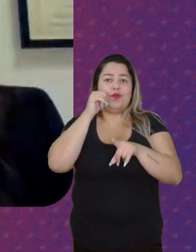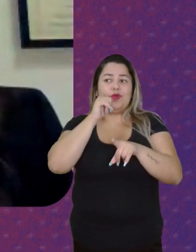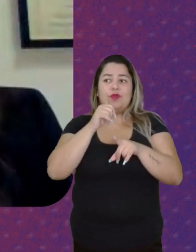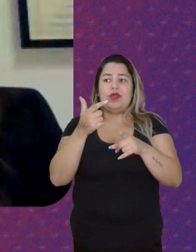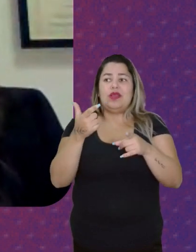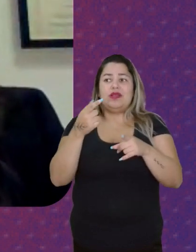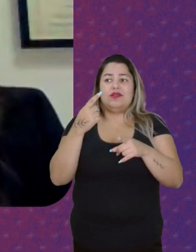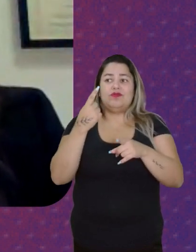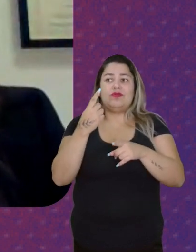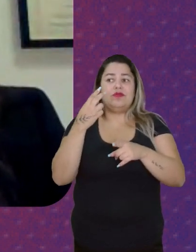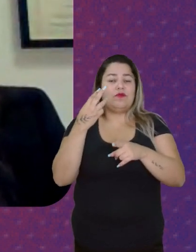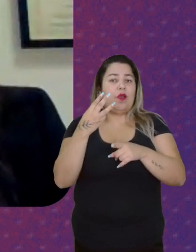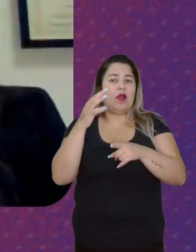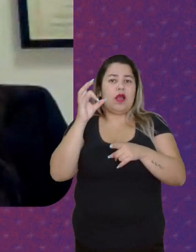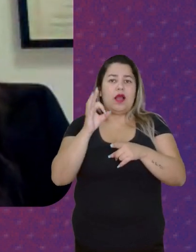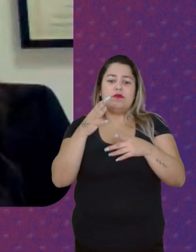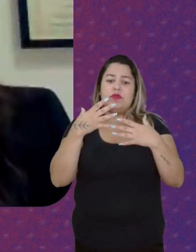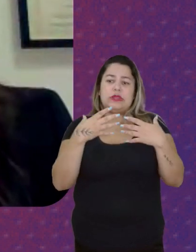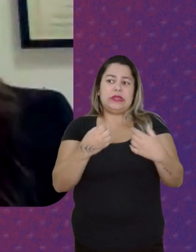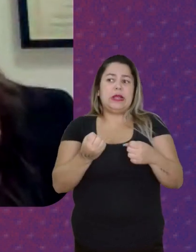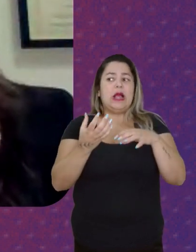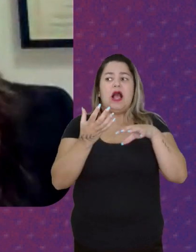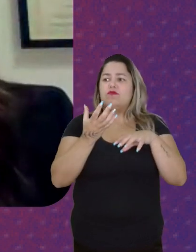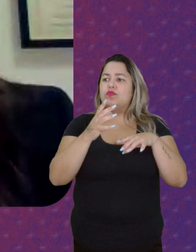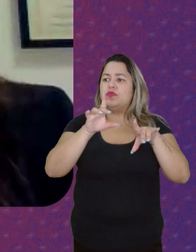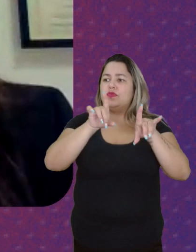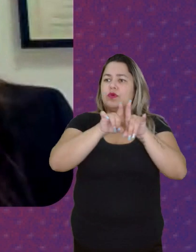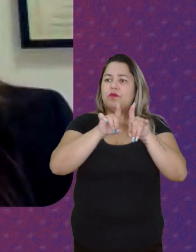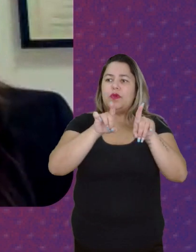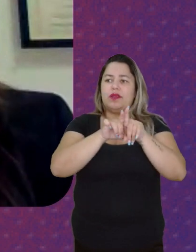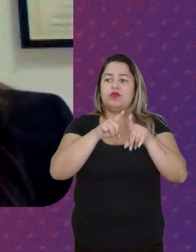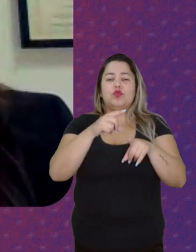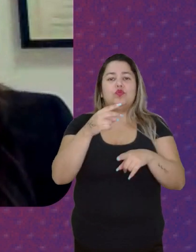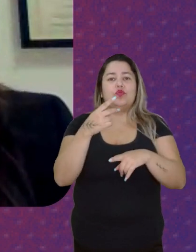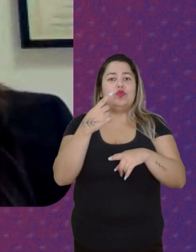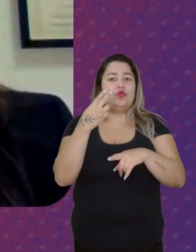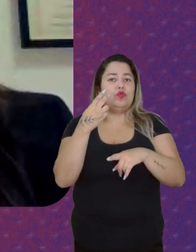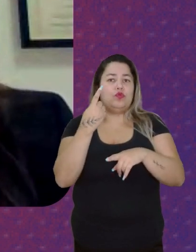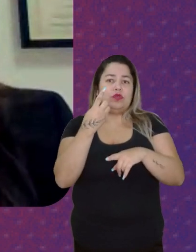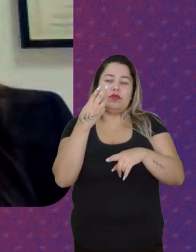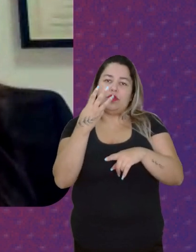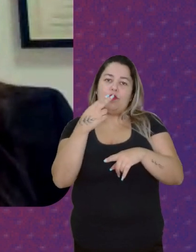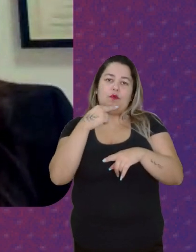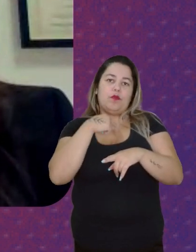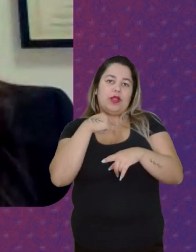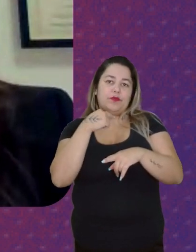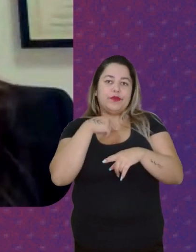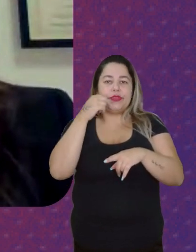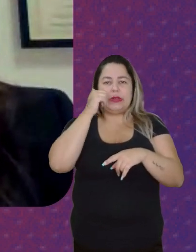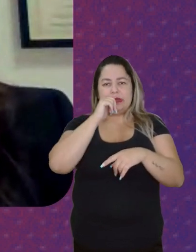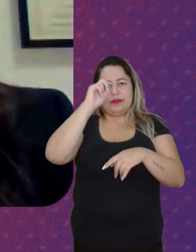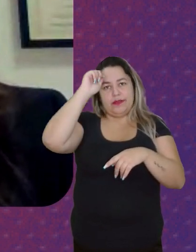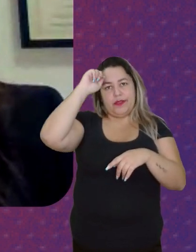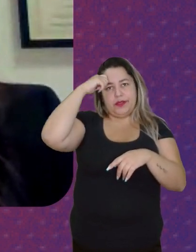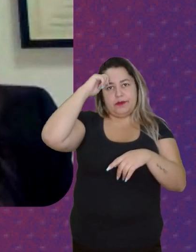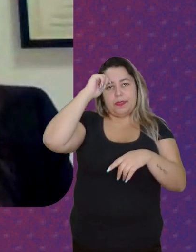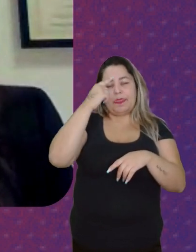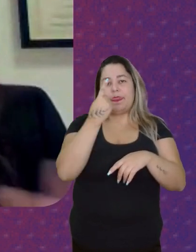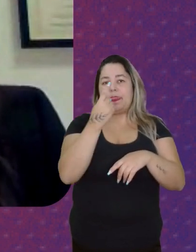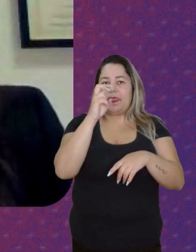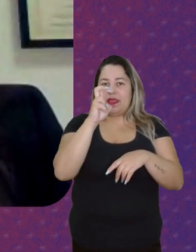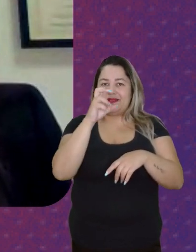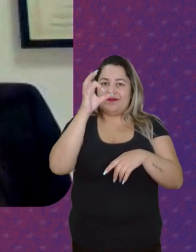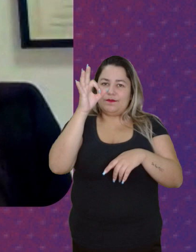513 assentos na Câmara Federal, apenas 13 são ocupados por mulheres negras, né? São